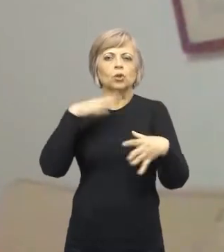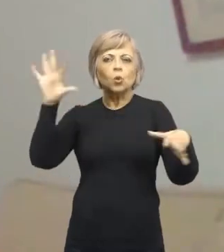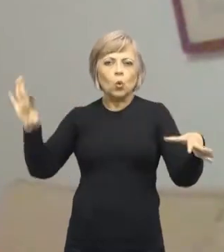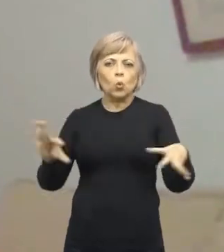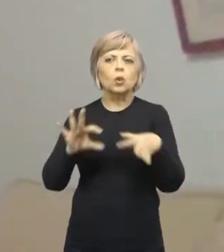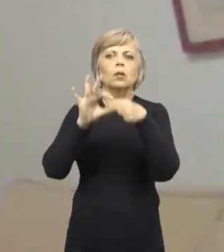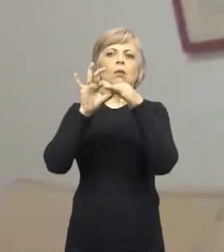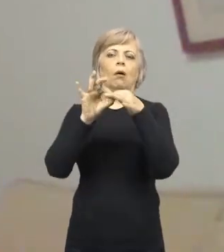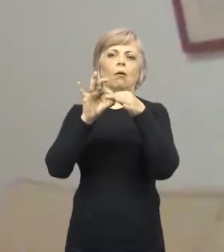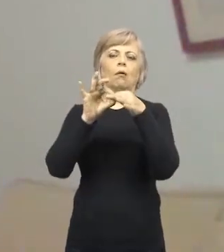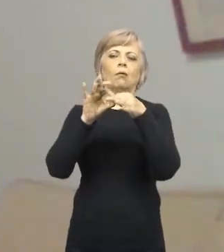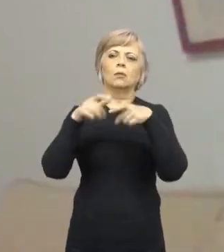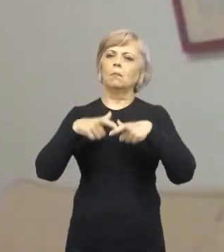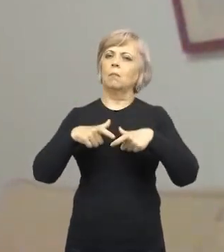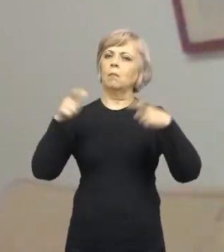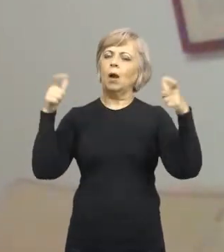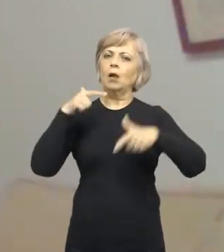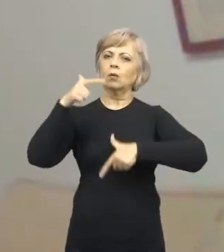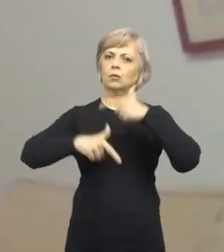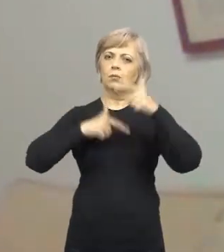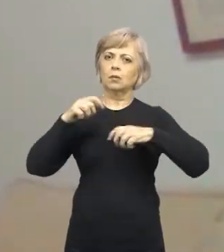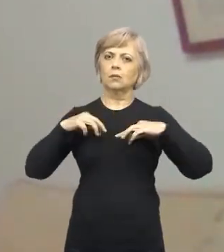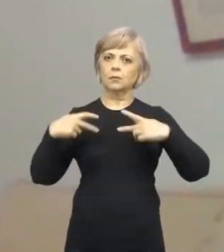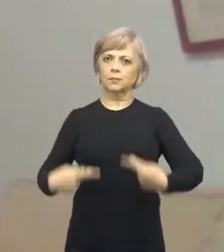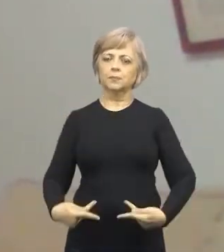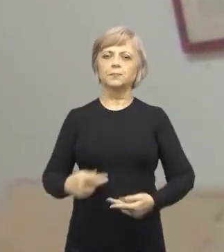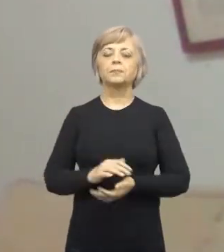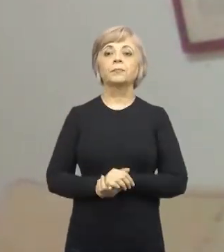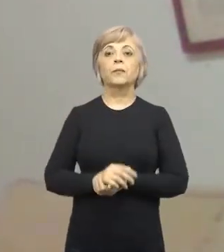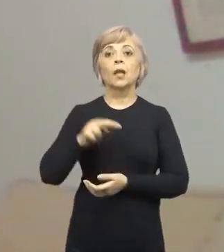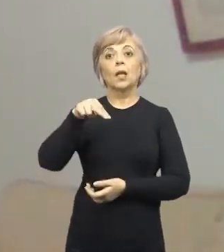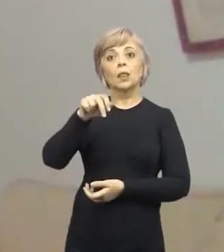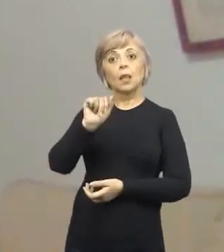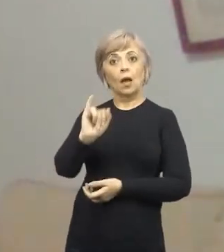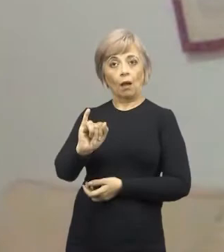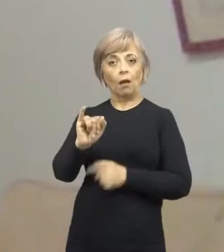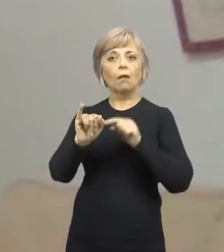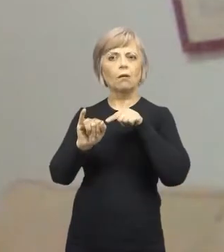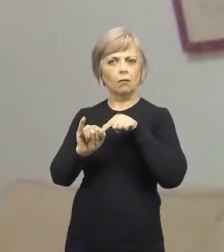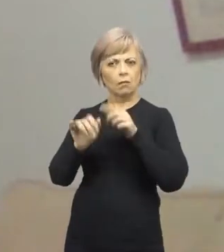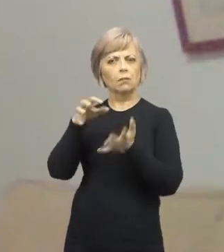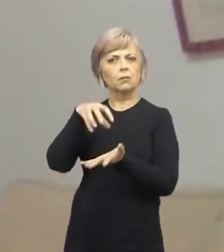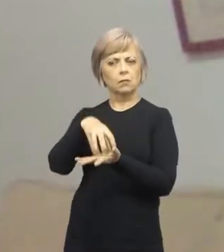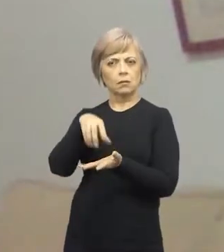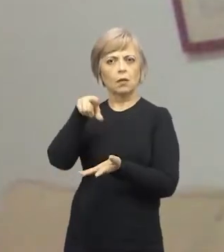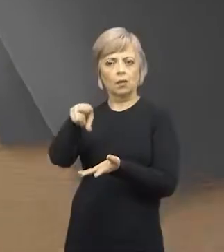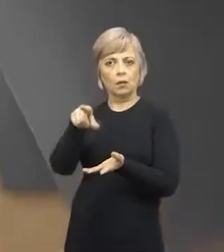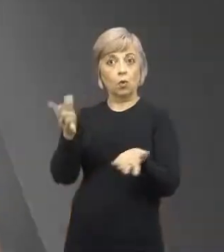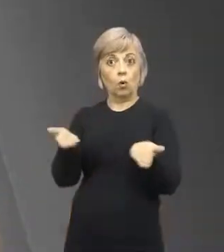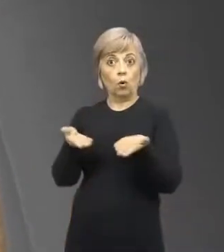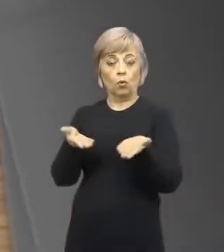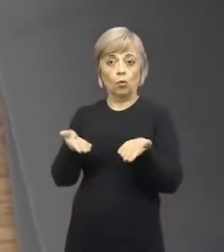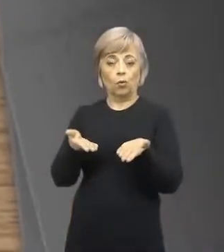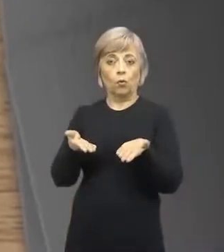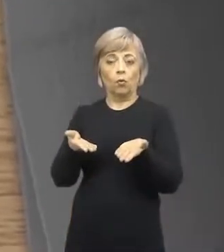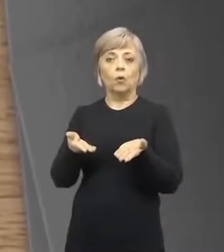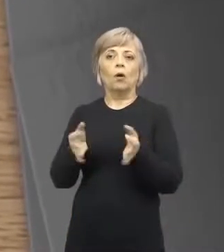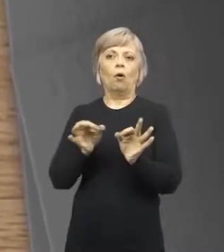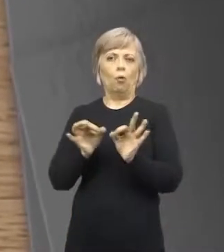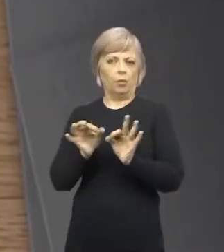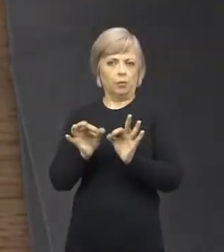unidade maior à atuação do Ministério Público. O NAI, nessa configuração atual,